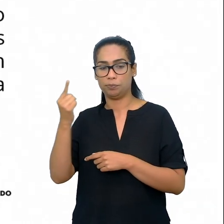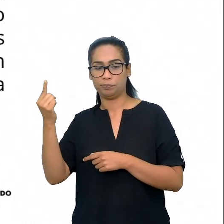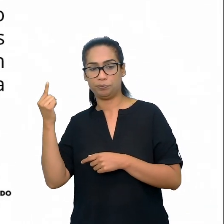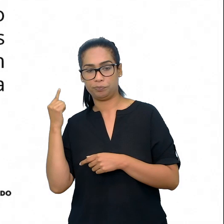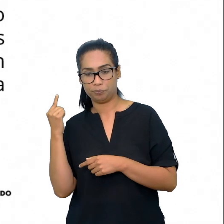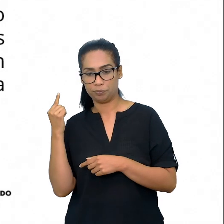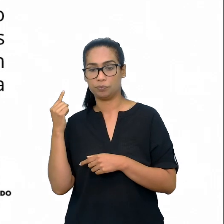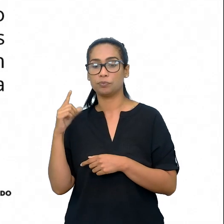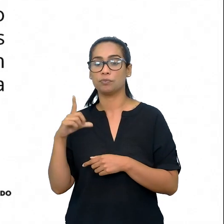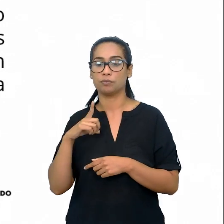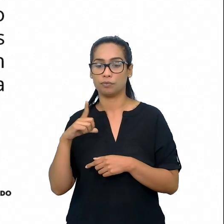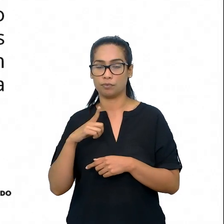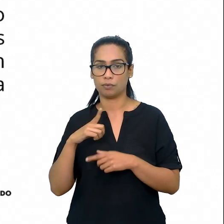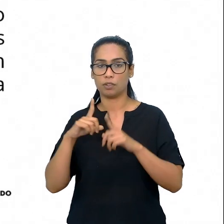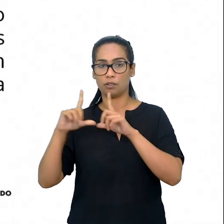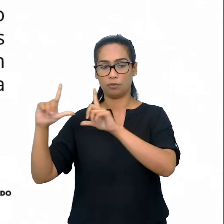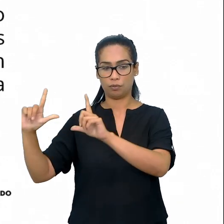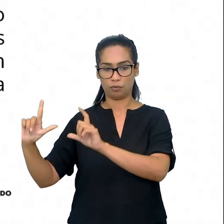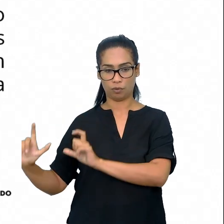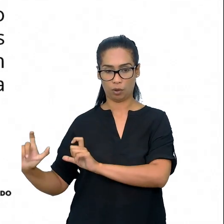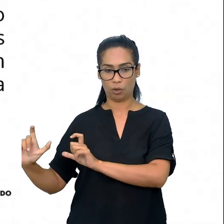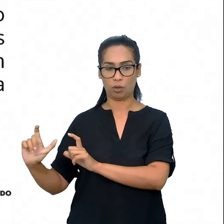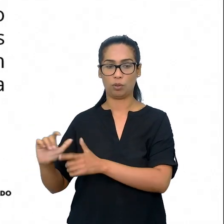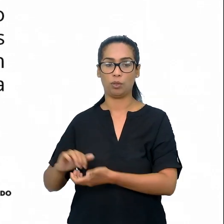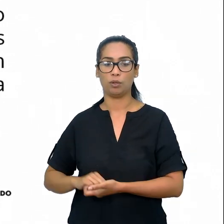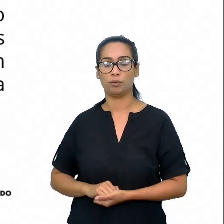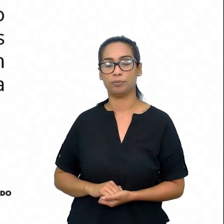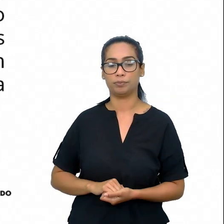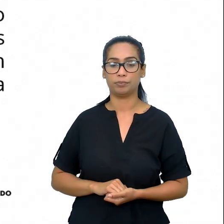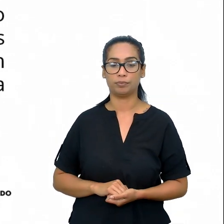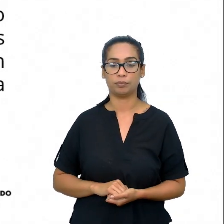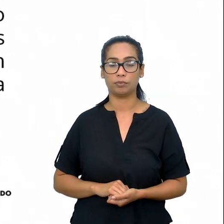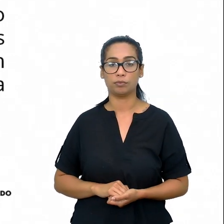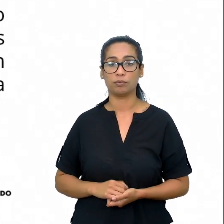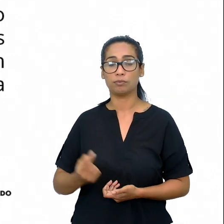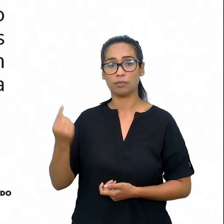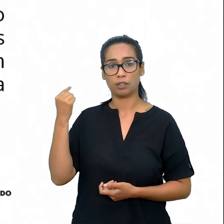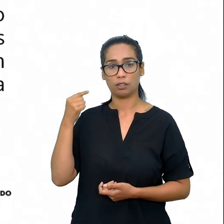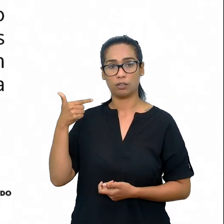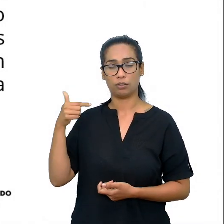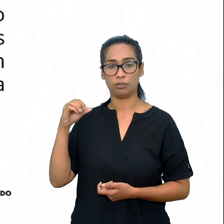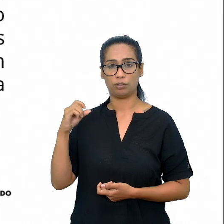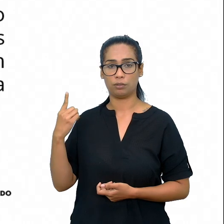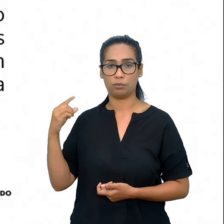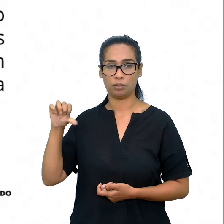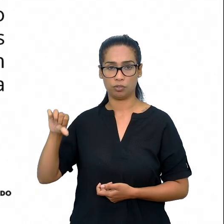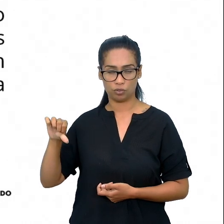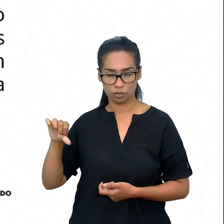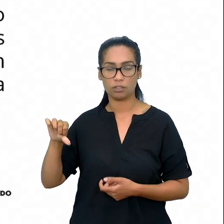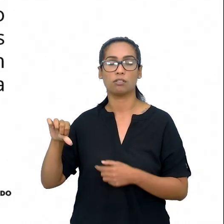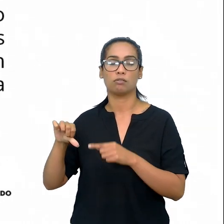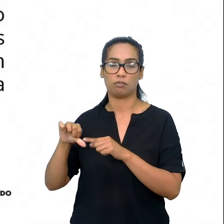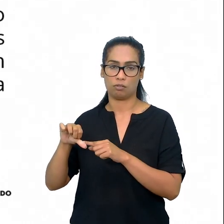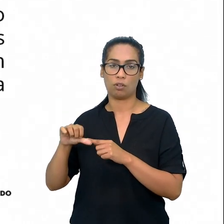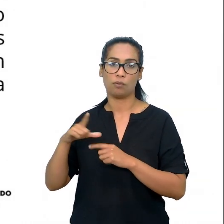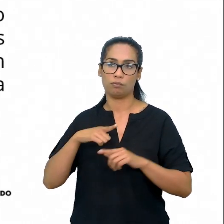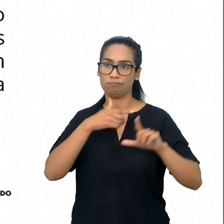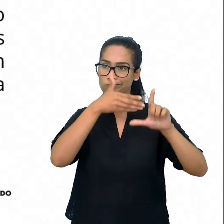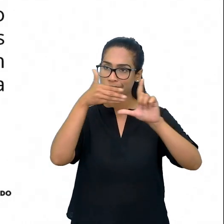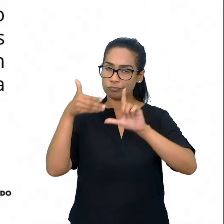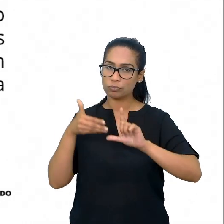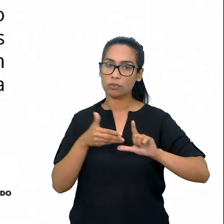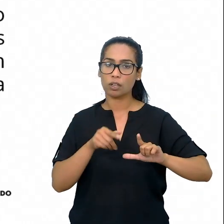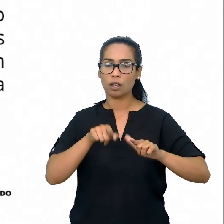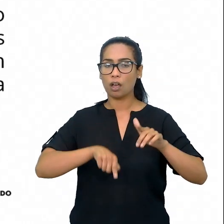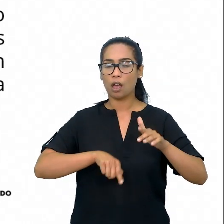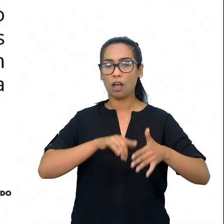Paulista. Esse documento curricular, o de 2019, que é esse primeiro que a gente traz nesse slide, ele é um